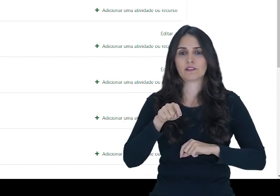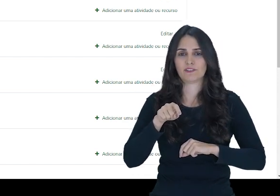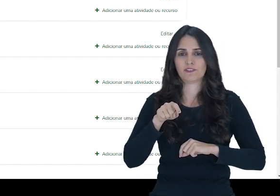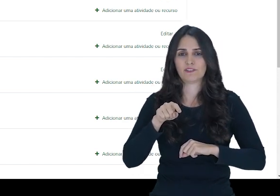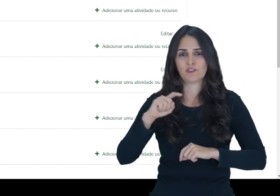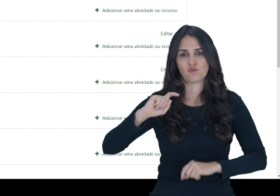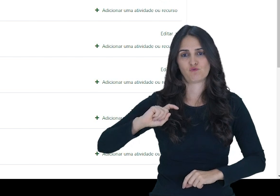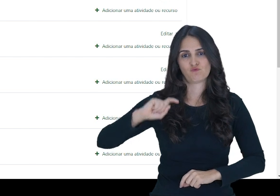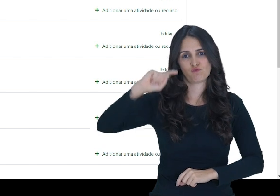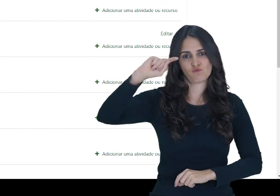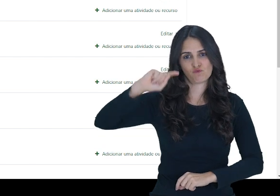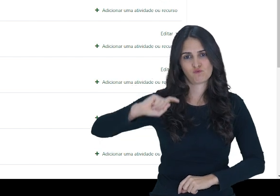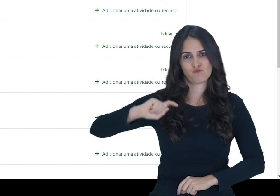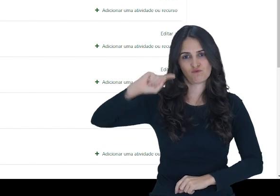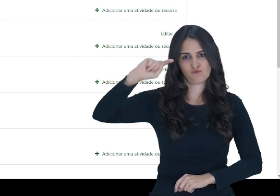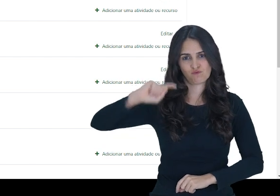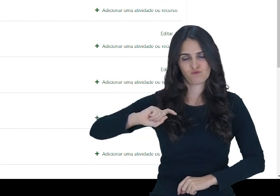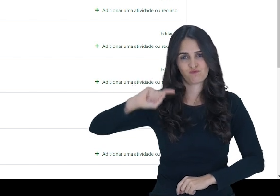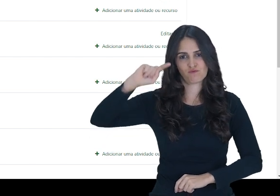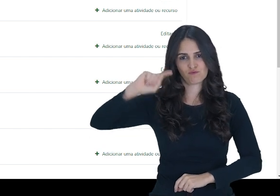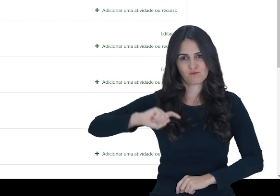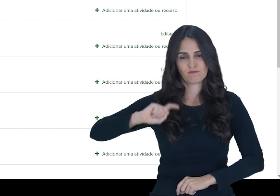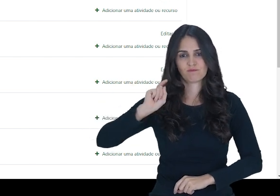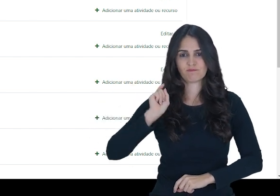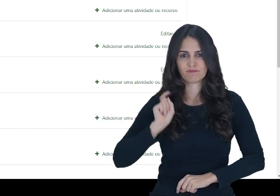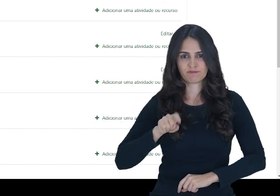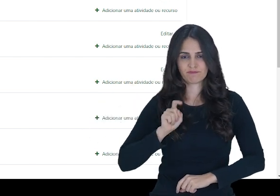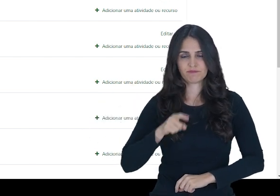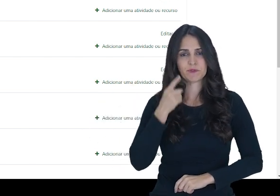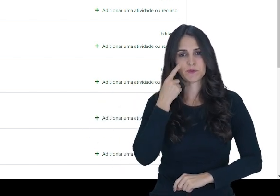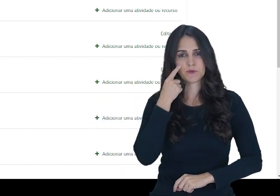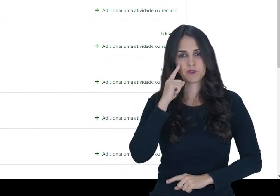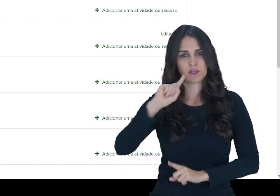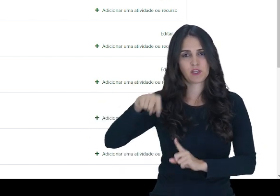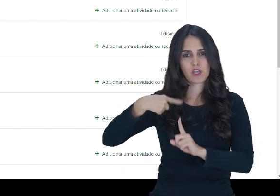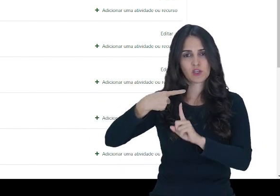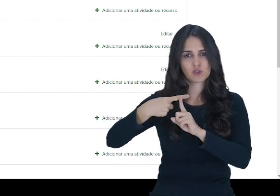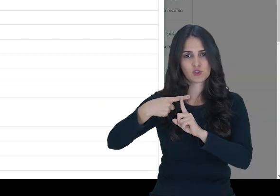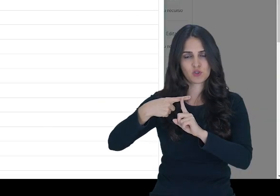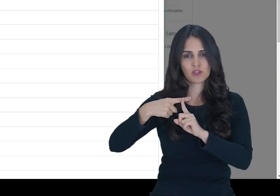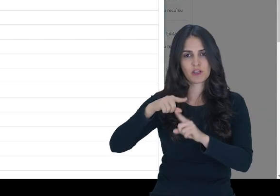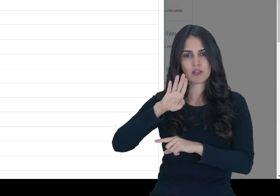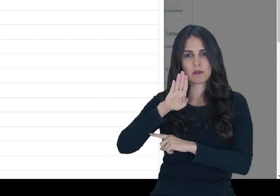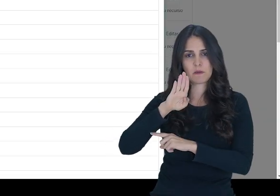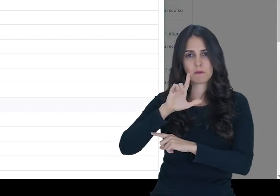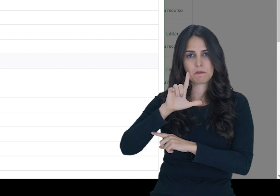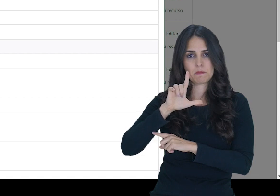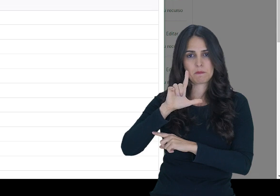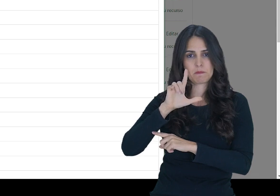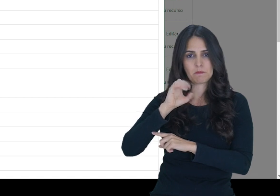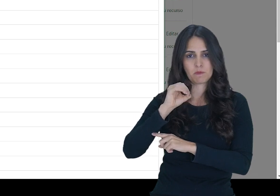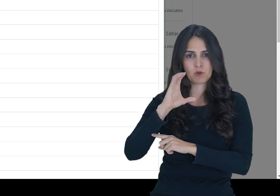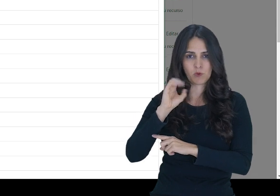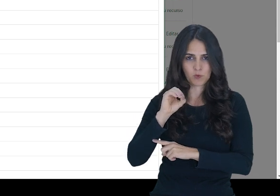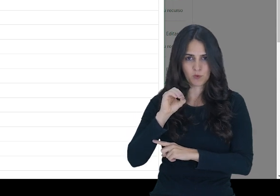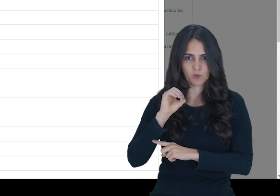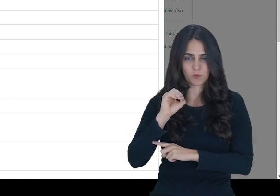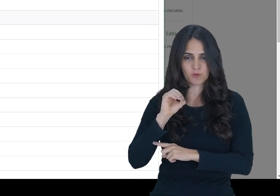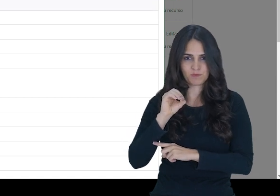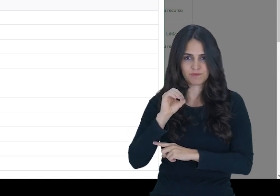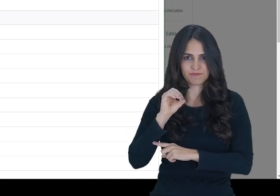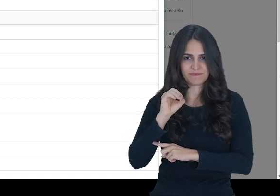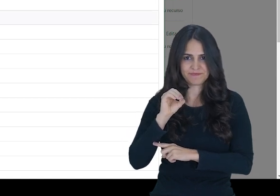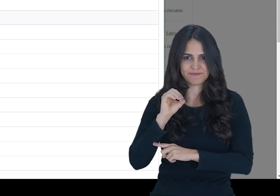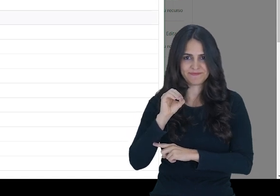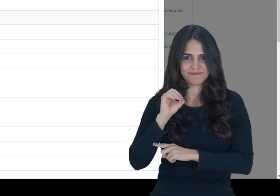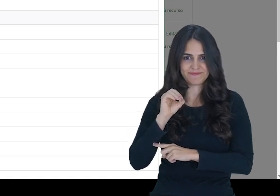finalzinho então rolar essa Barrinha aqui do lado e clicar aqui em adicionar um bloco escolhemos